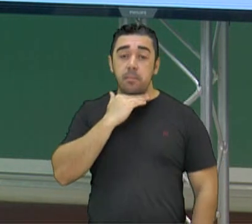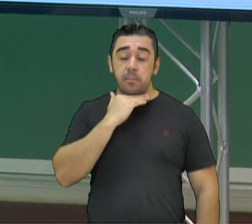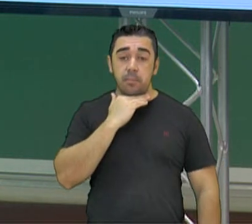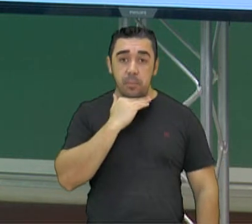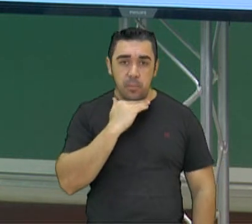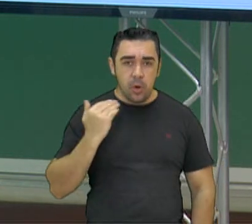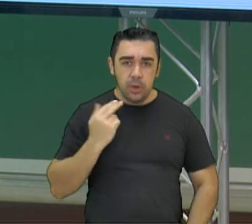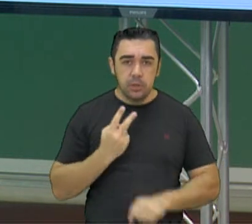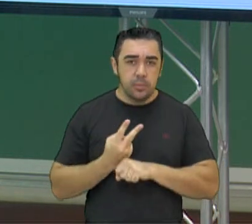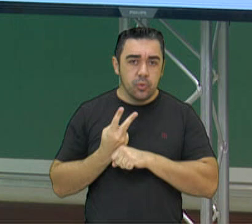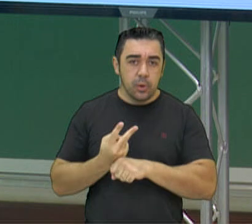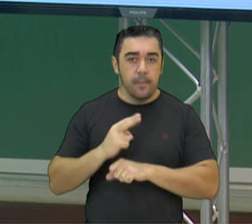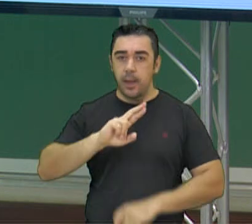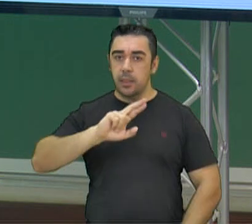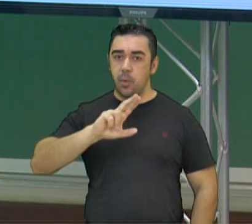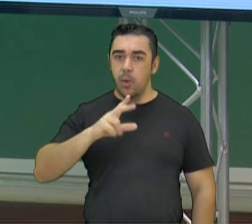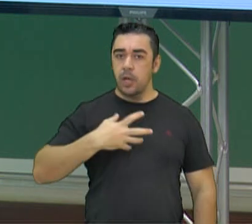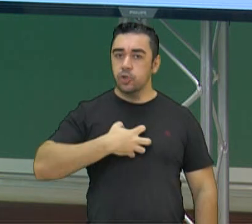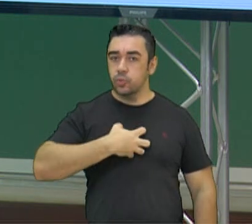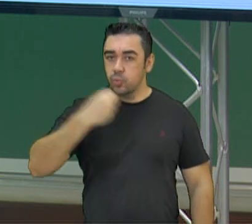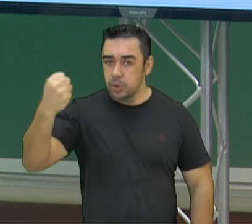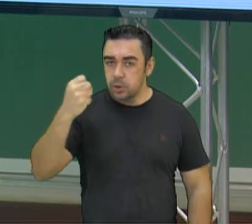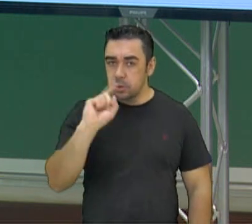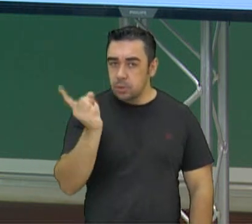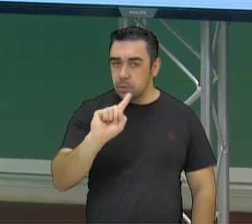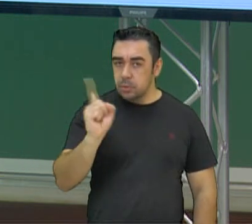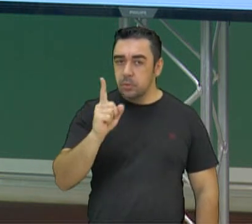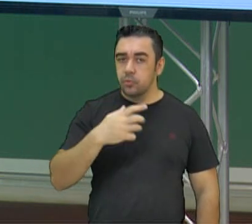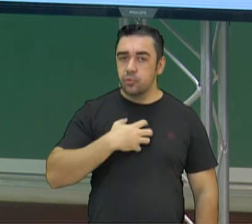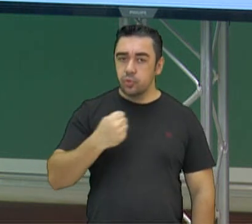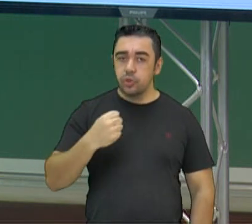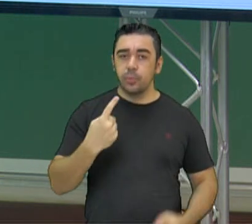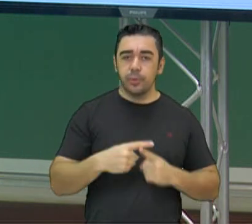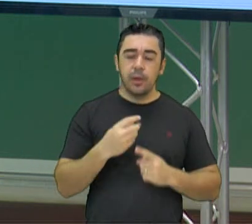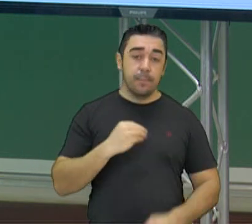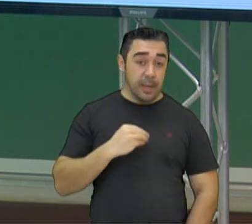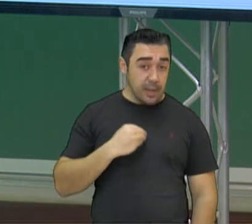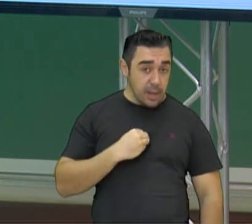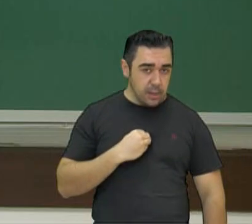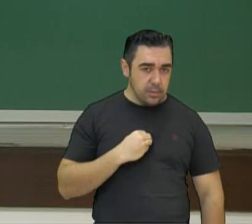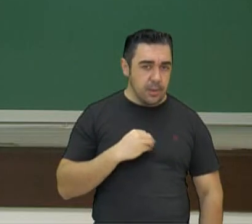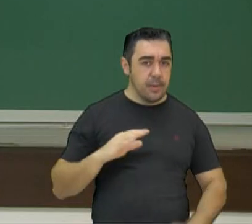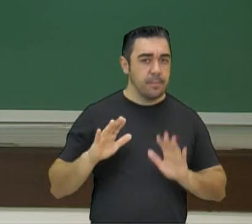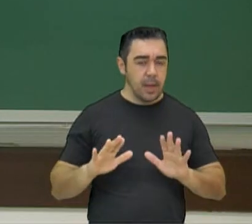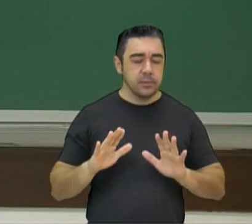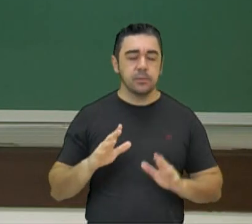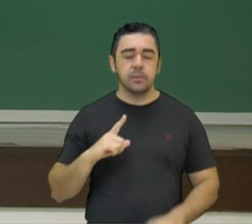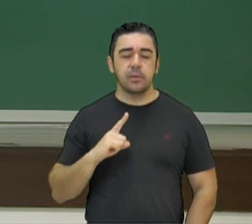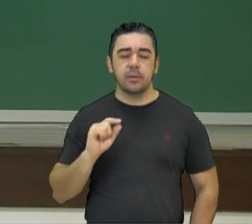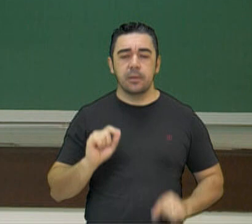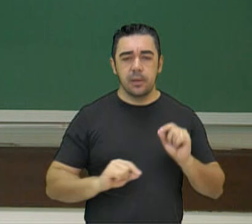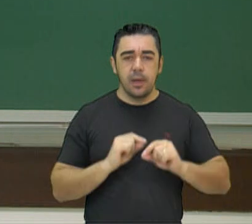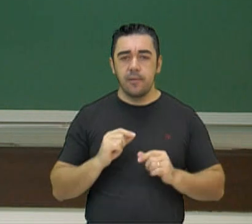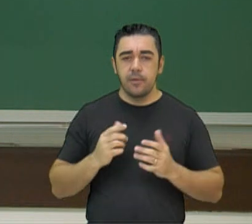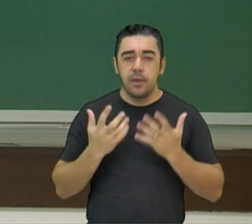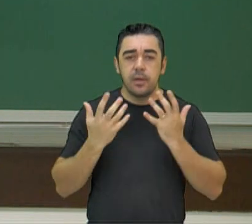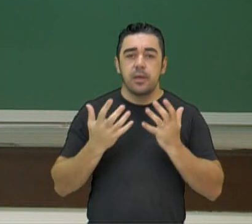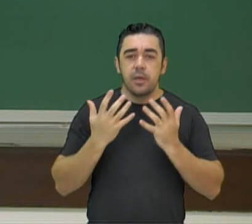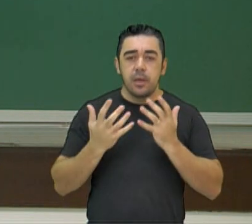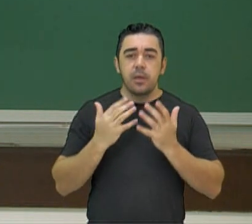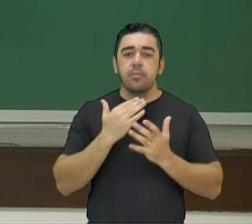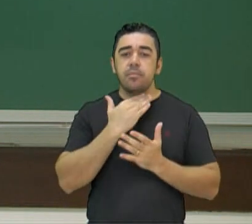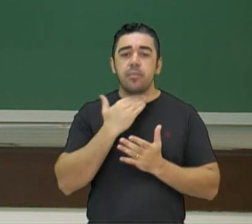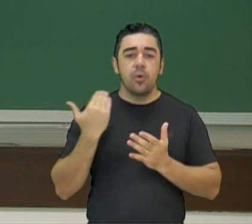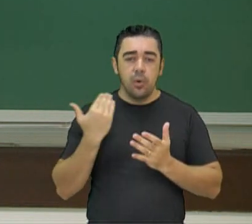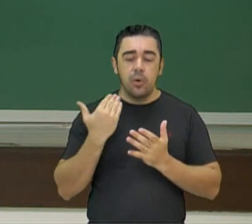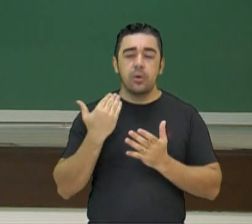não o suicídio, porque suicídio era um pecado mortal também. Eles buscavam, desejavam a